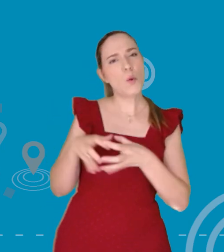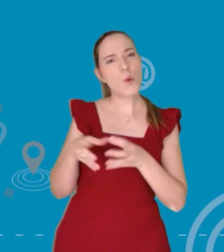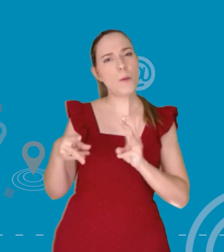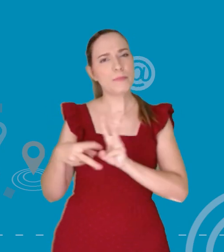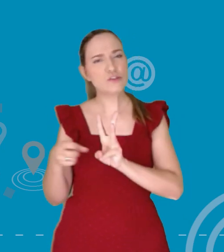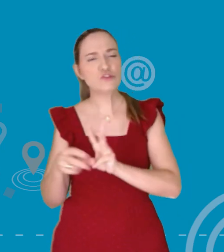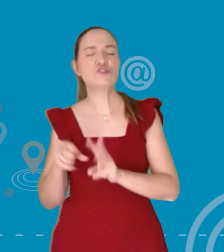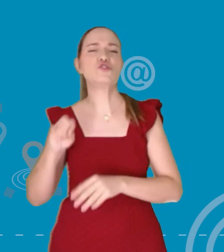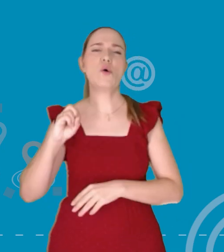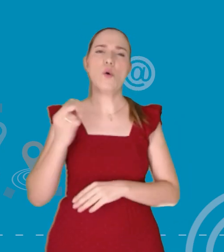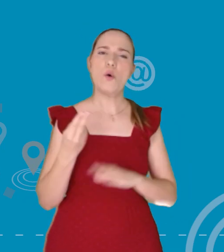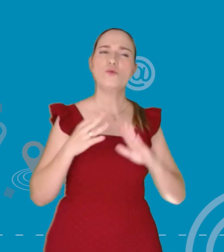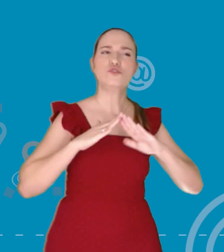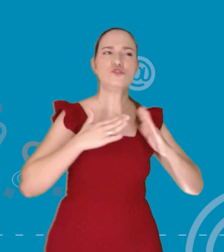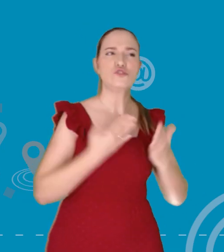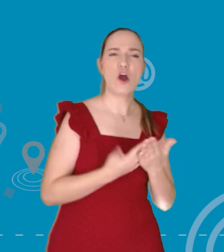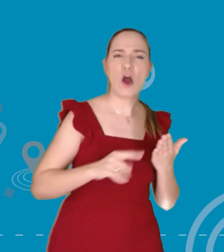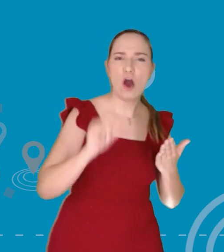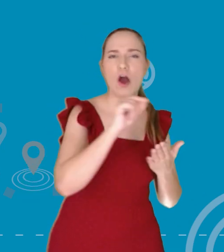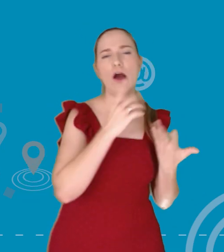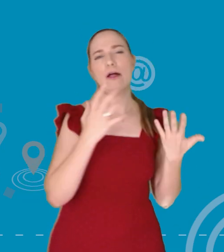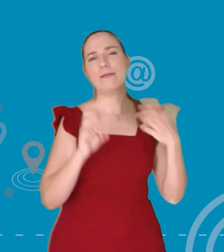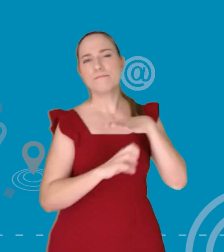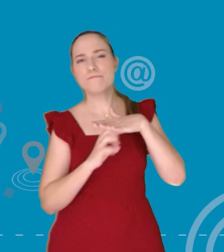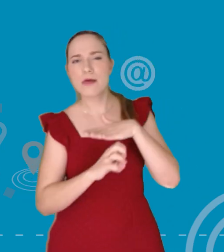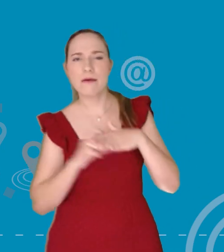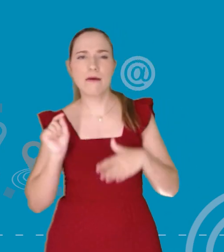nas escolas, nas empresas